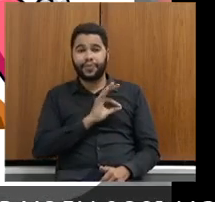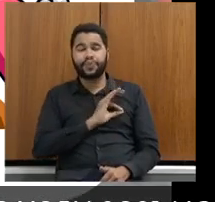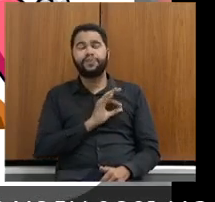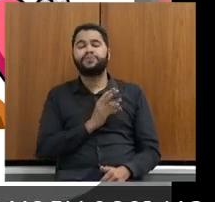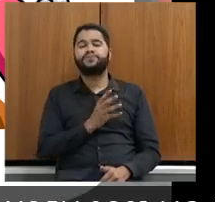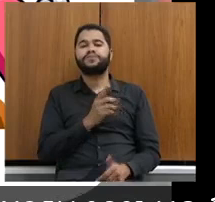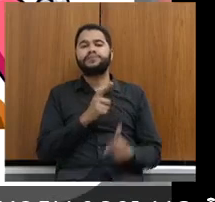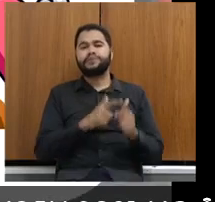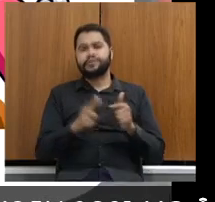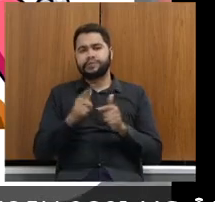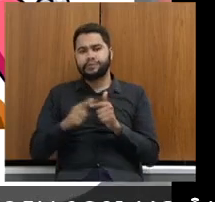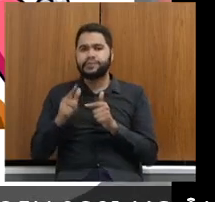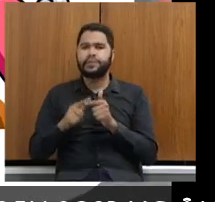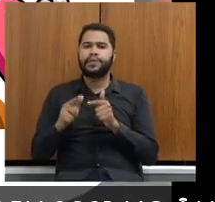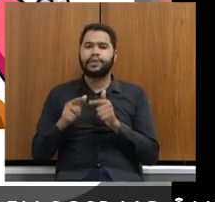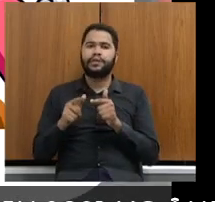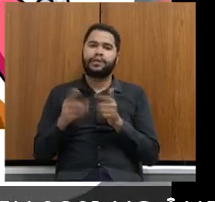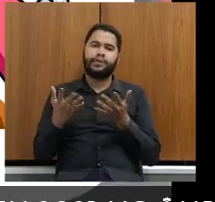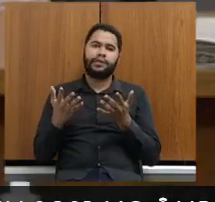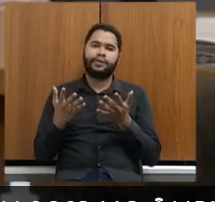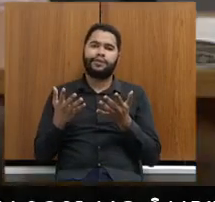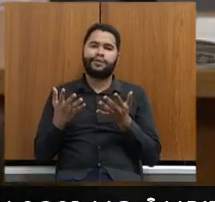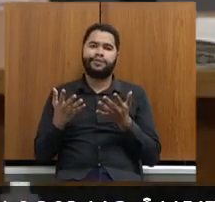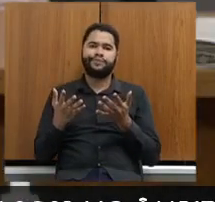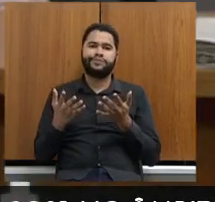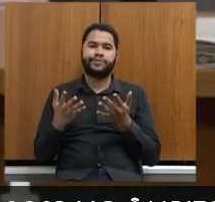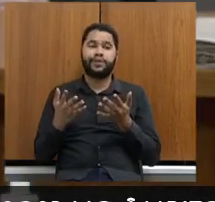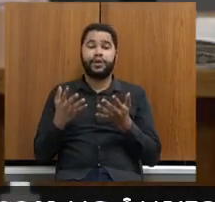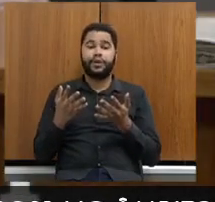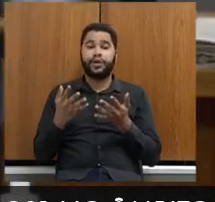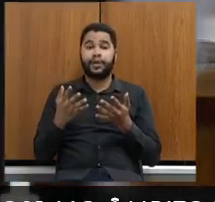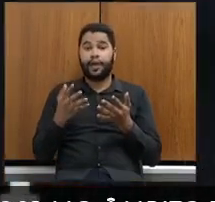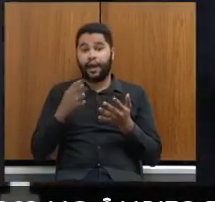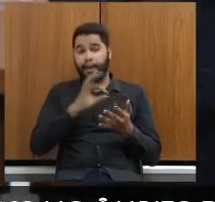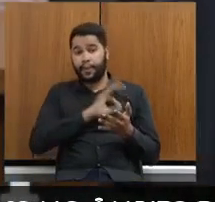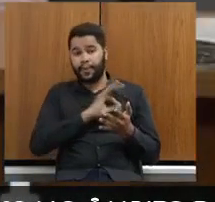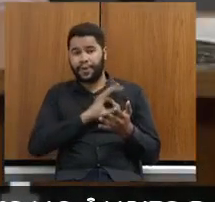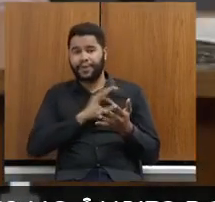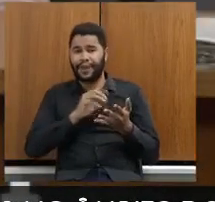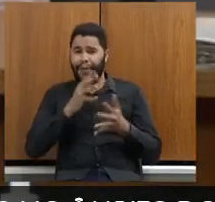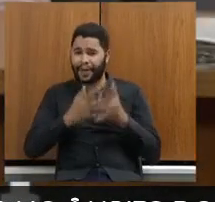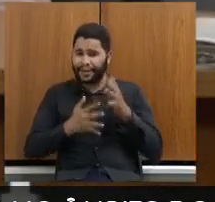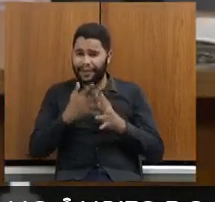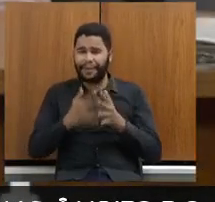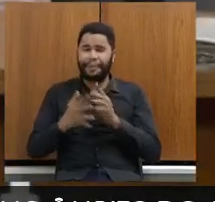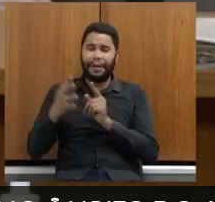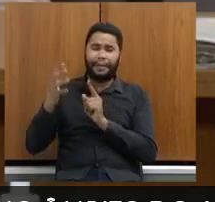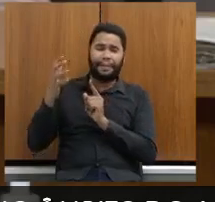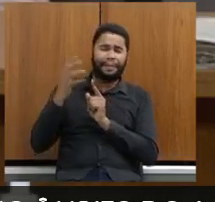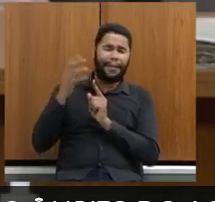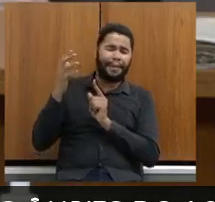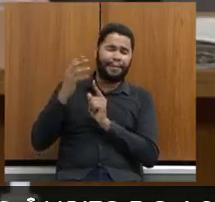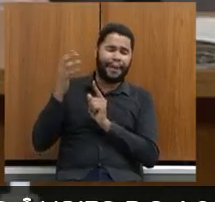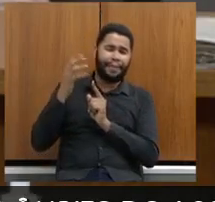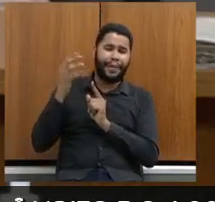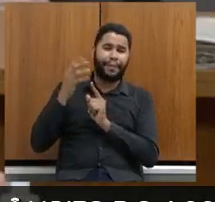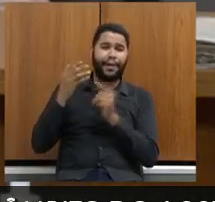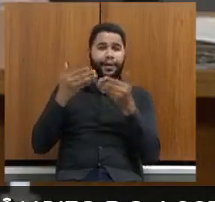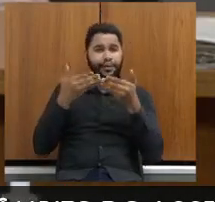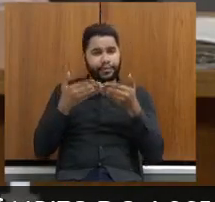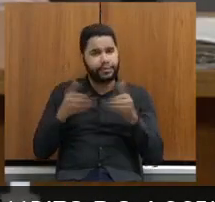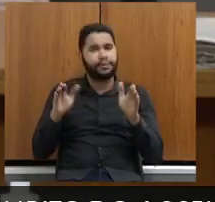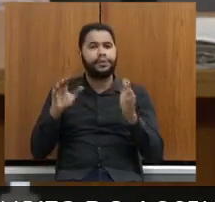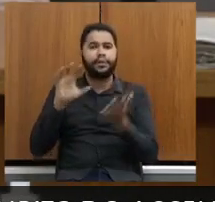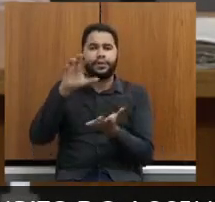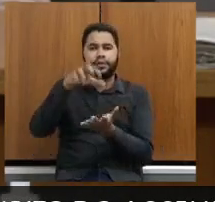um problema aqui aqui a bate na verdade todas as forças policiais é um problema psicológico é uma pressão muito grande então foi inaugurado